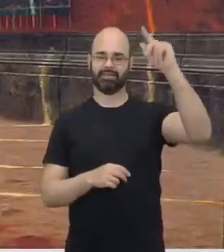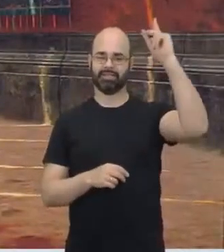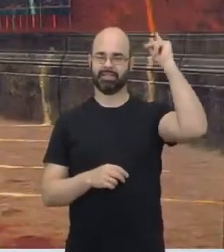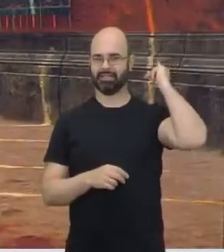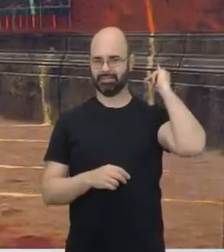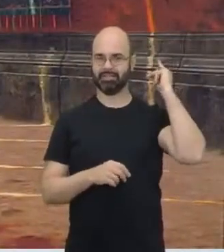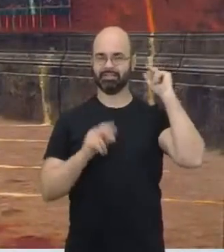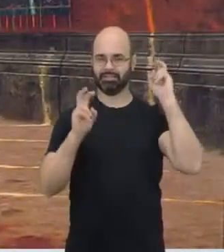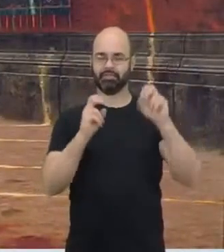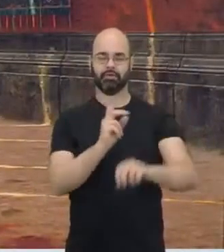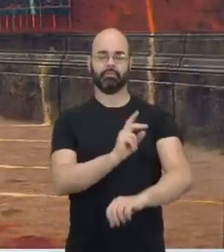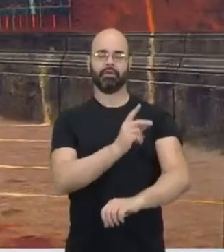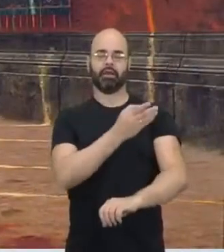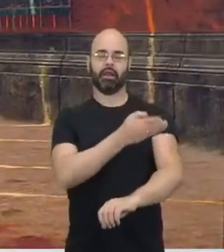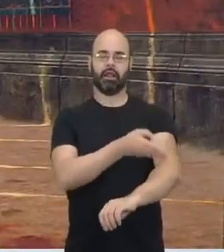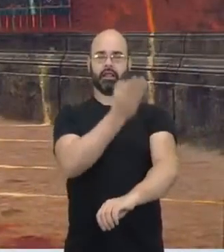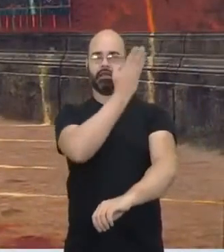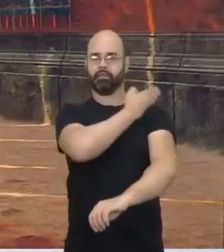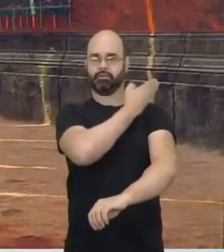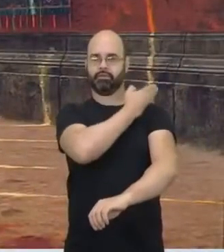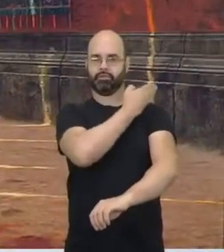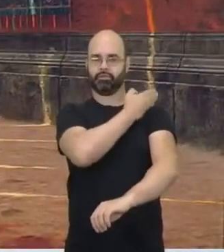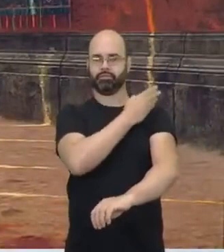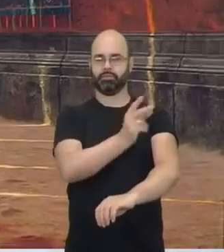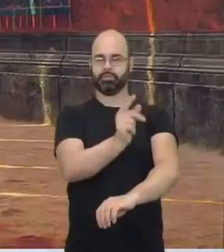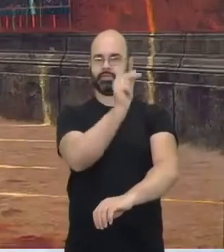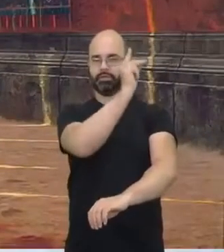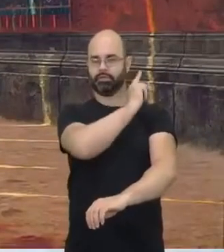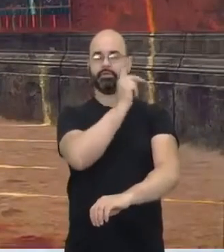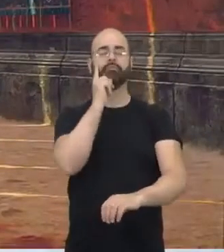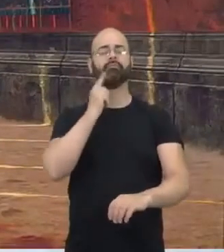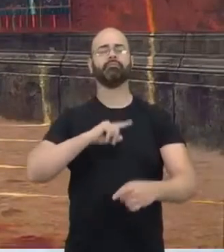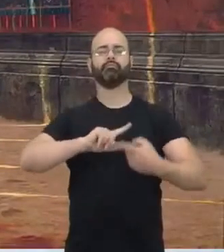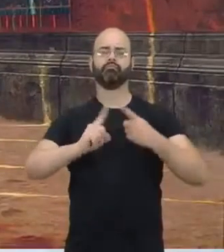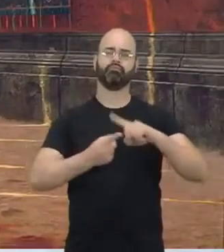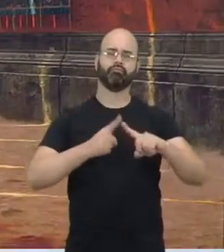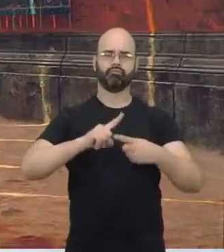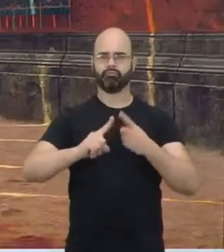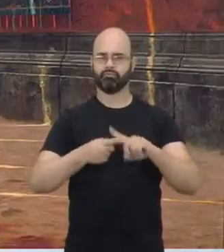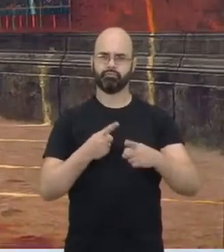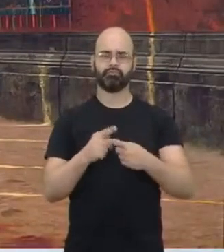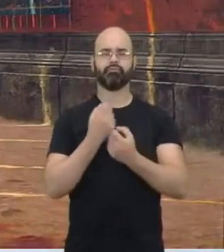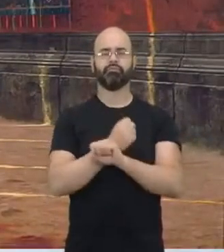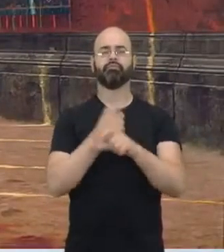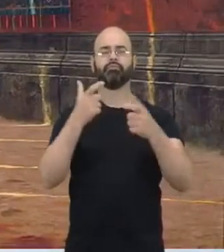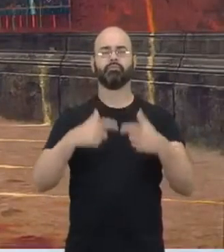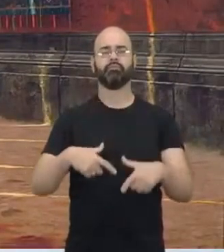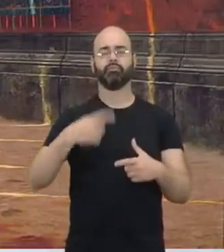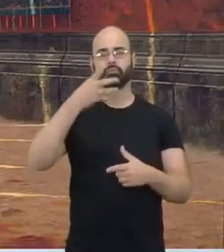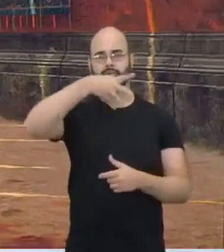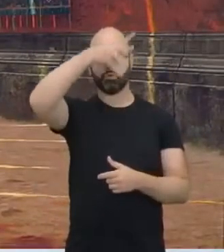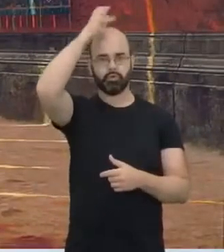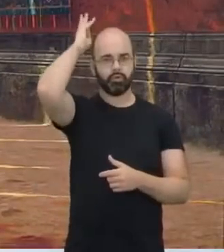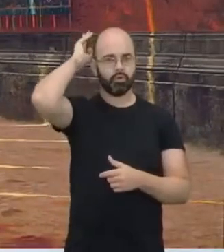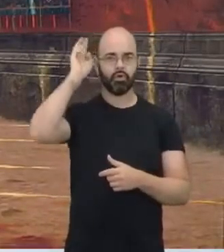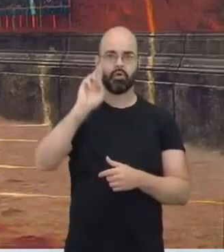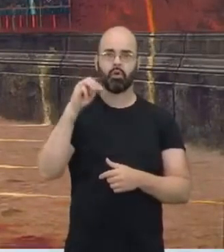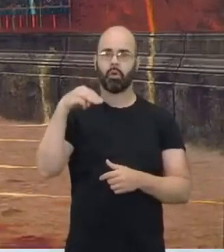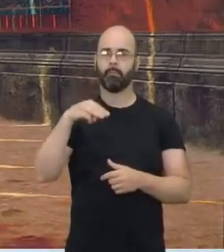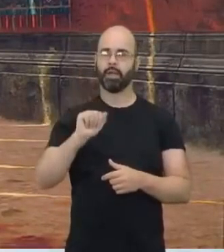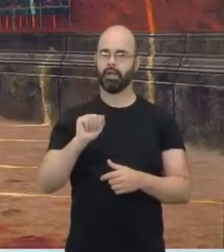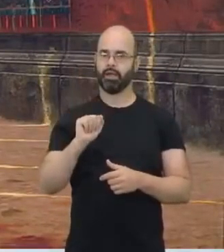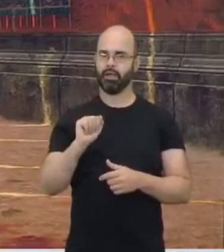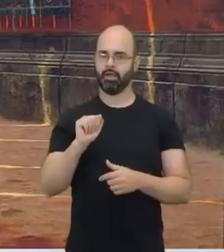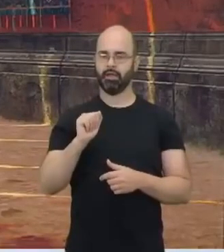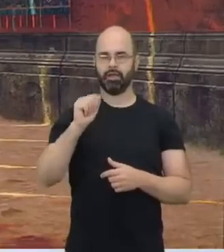chat, eu vou pedir para vocês explicarem. Então, ó, explica a relação entre gladiadores e a escravidão em Roma. Agora, Sextuano, a gente está falando de Roma,